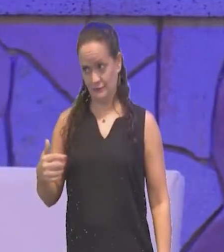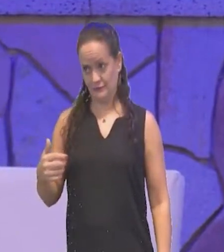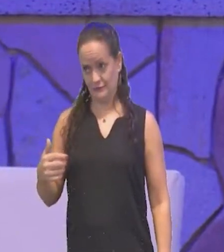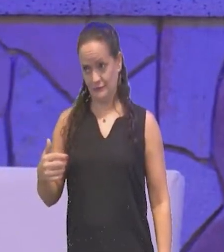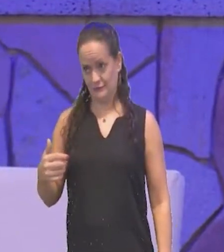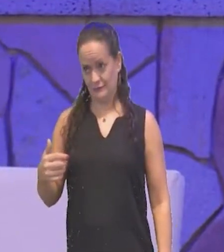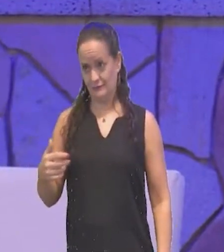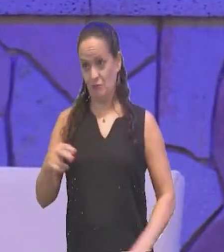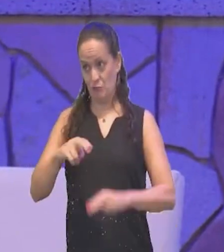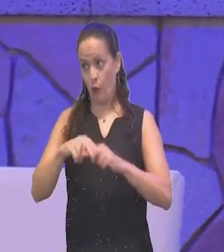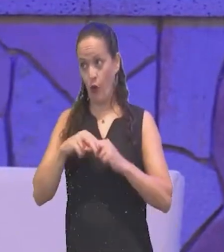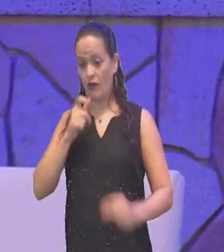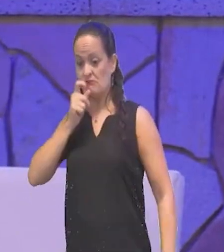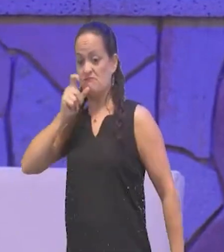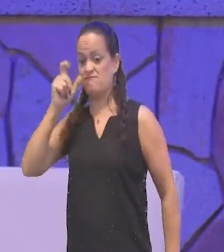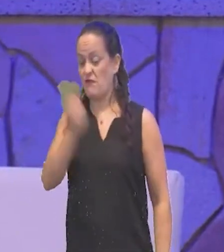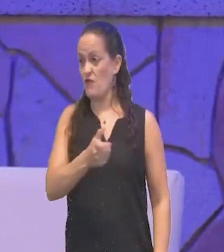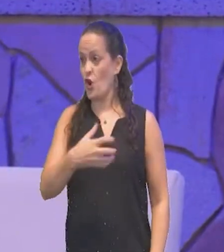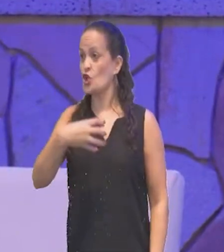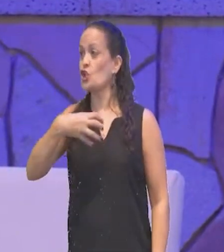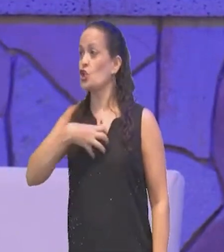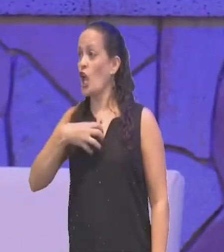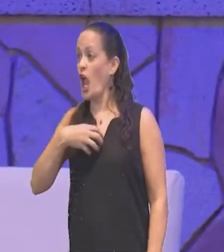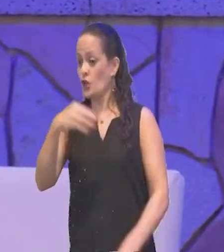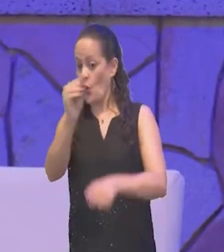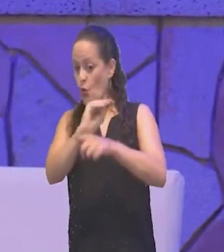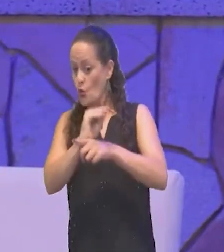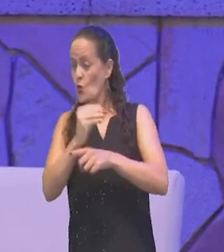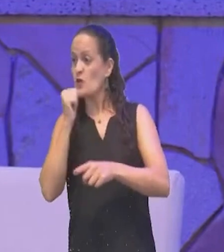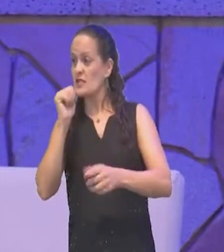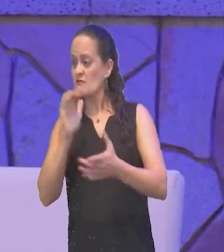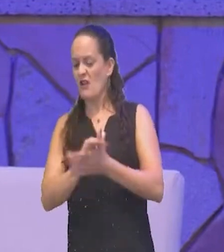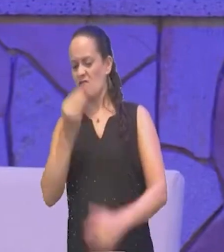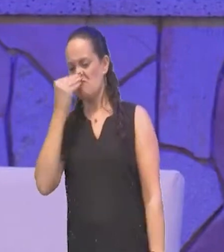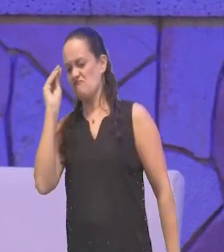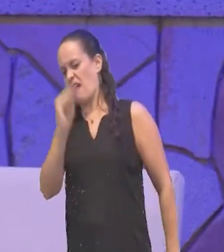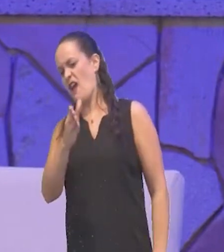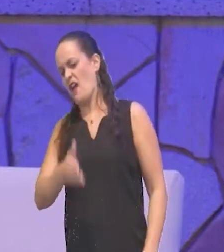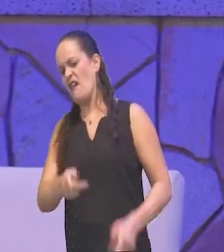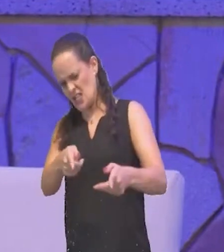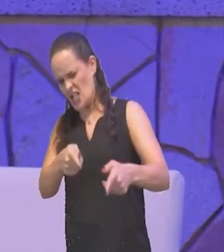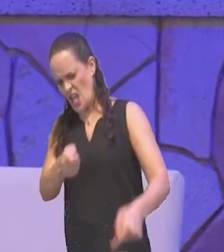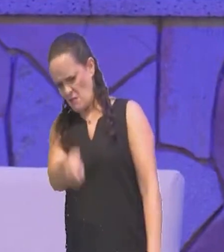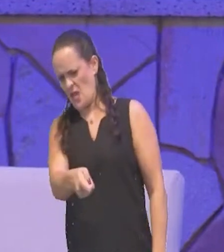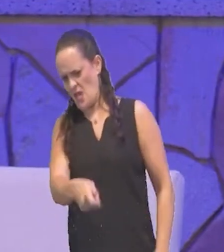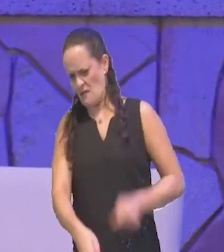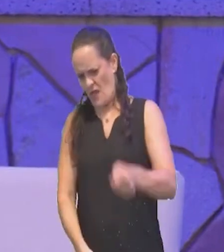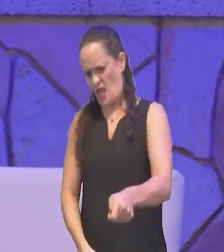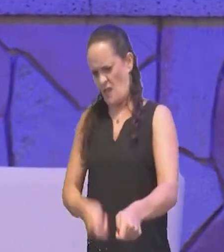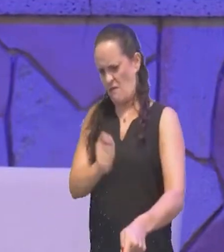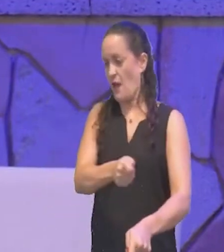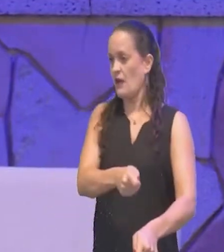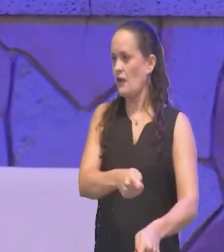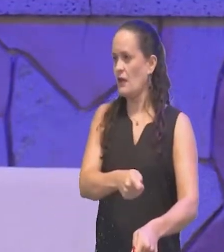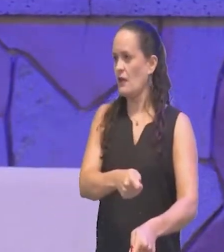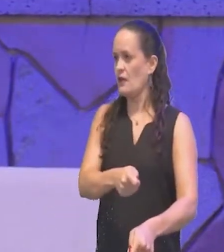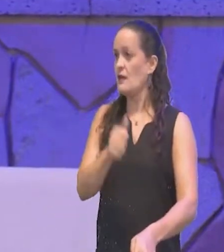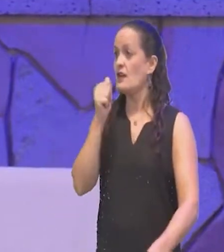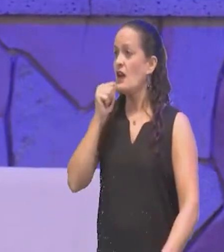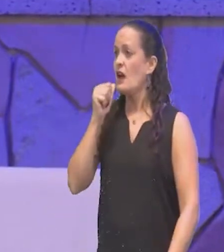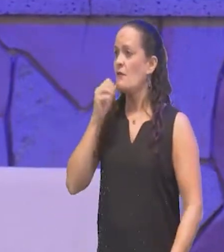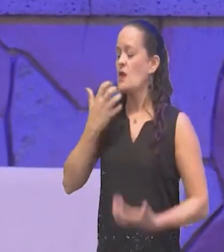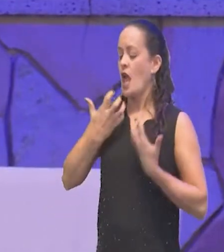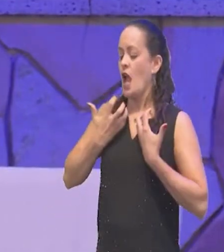sua grosseria e da forma sempre tão desprezível com que ele tratava a sua esposa, ela cansou